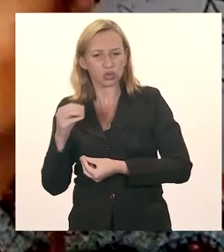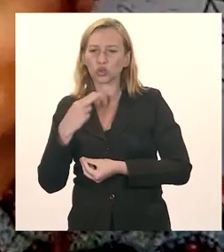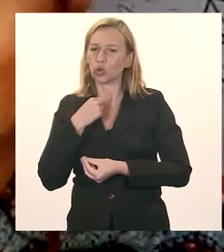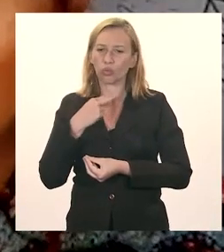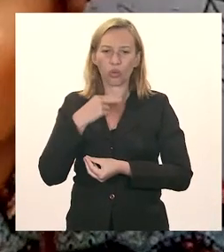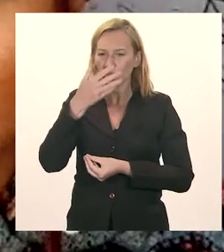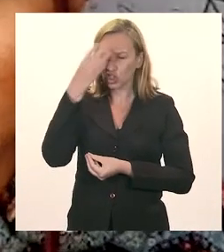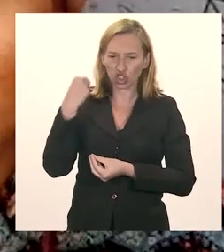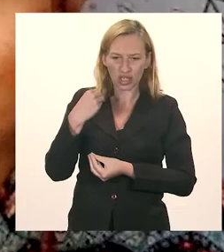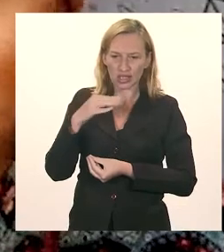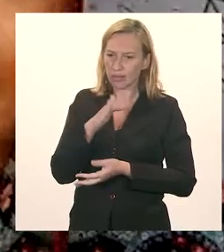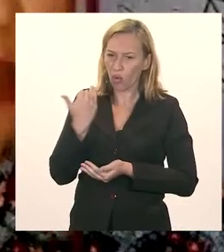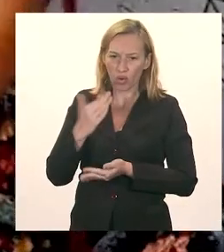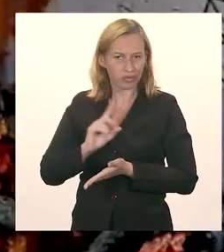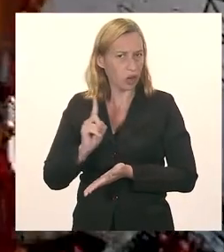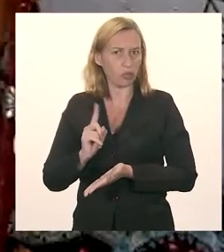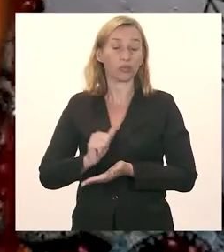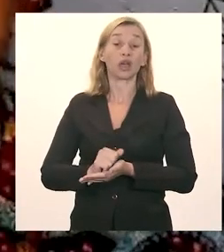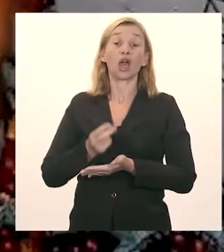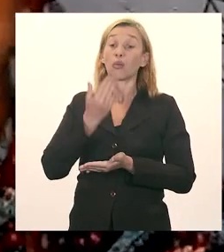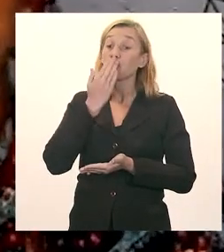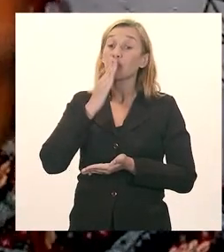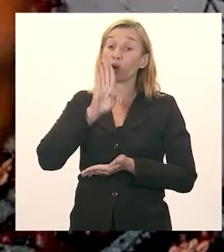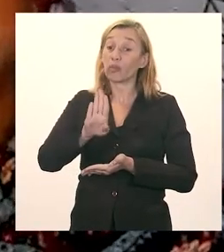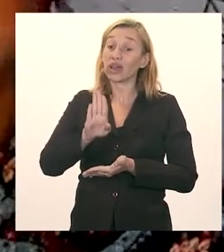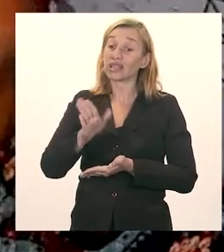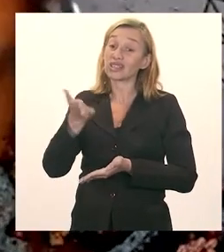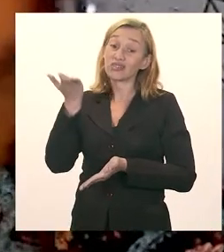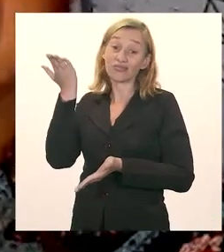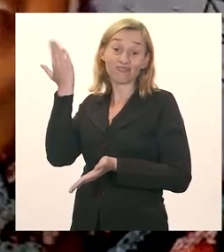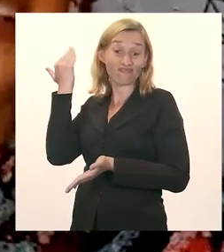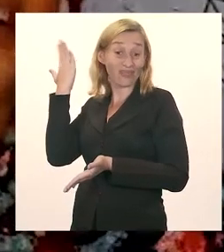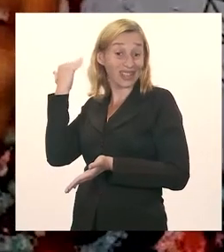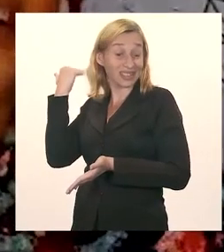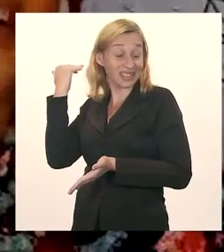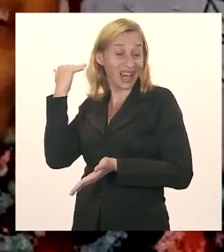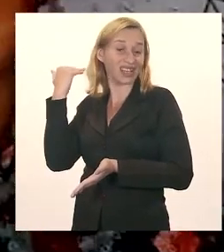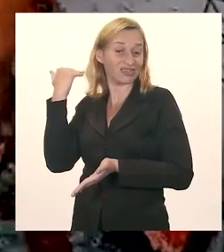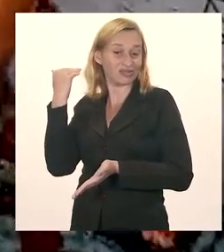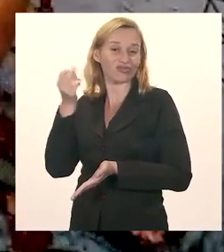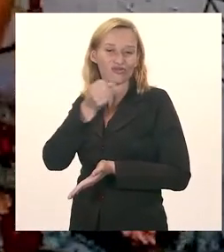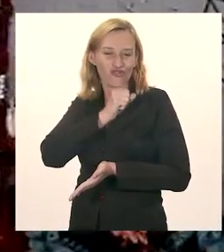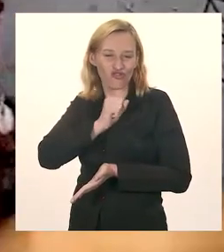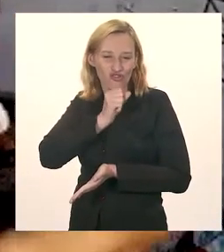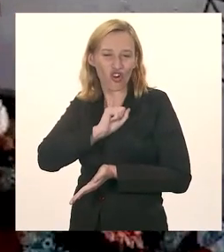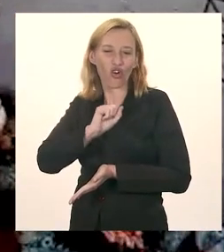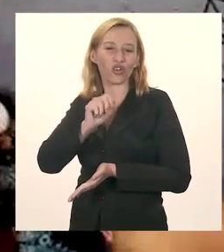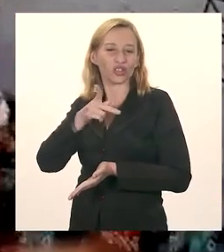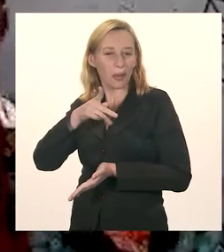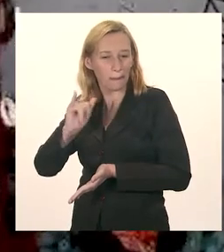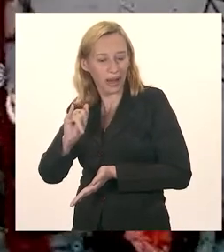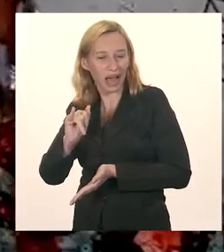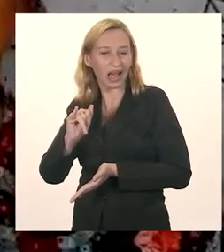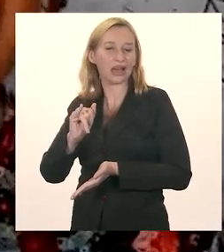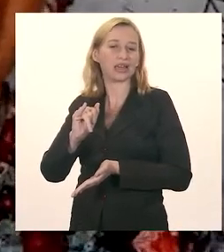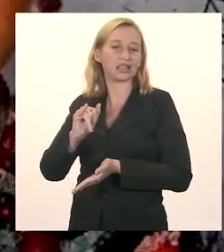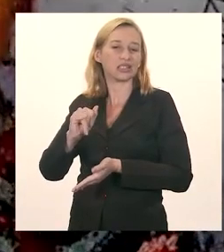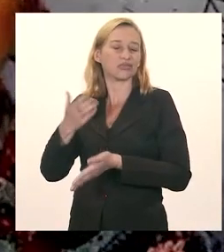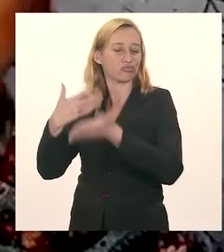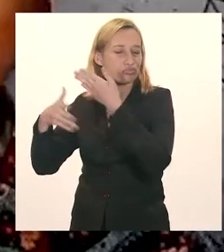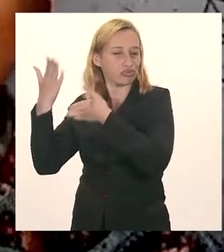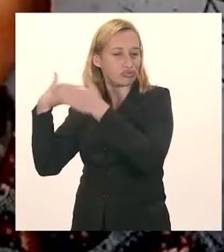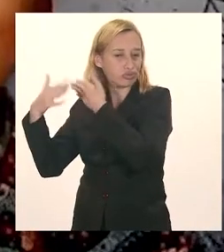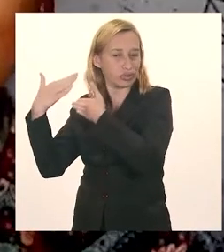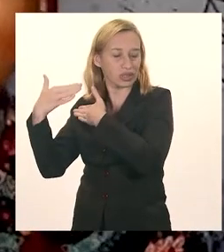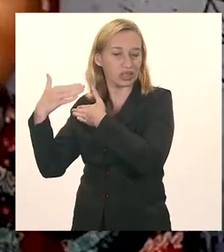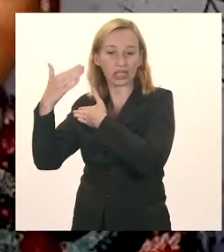podem deixar morrer, porque foi uma promessa que eles fizeram aos pais, aos avós, aos bisavós, aos tataravós,